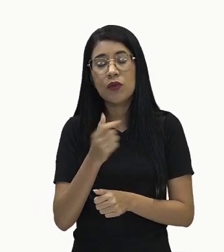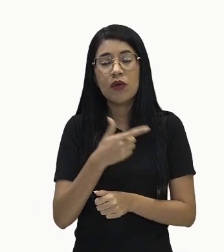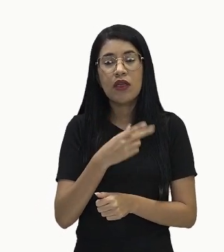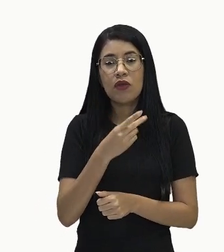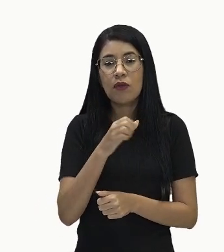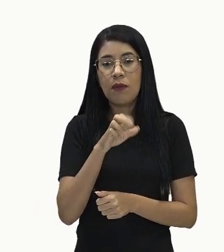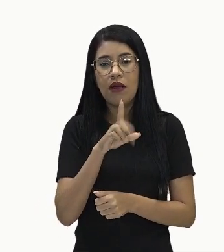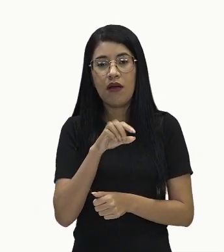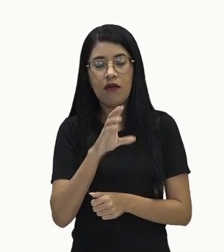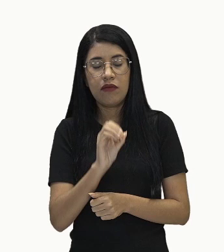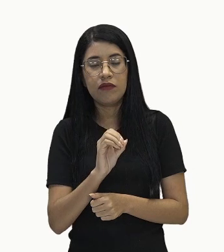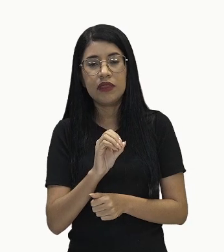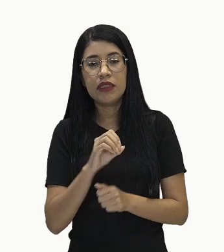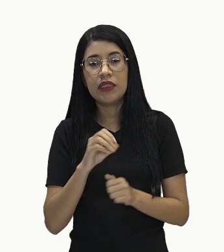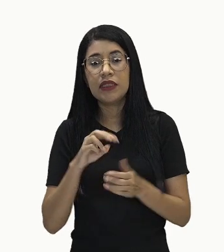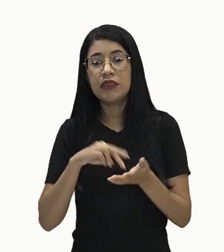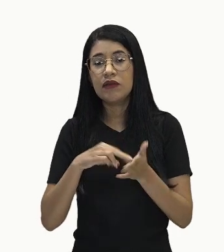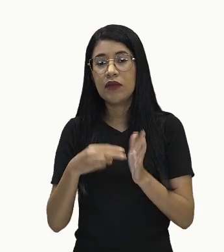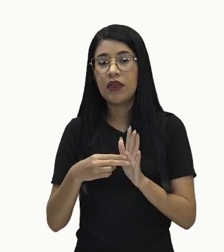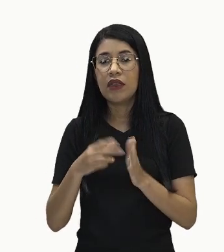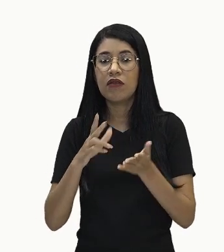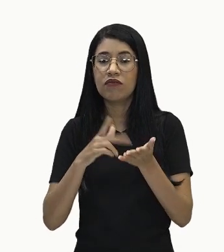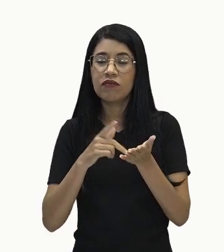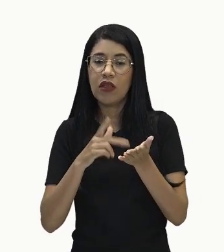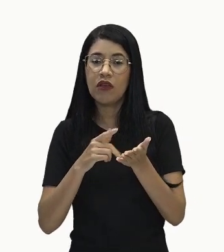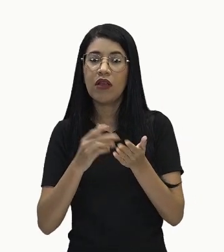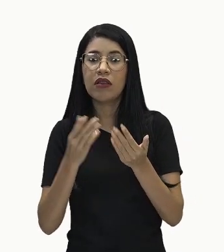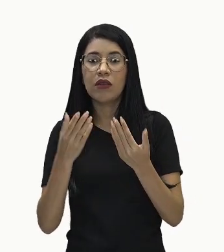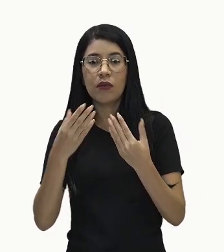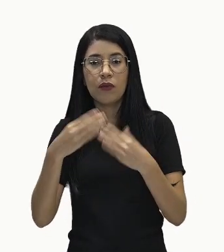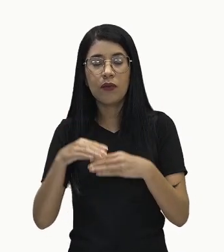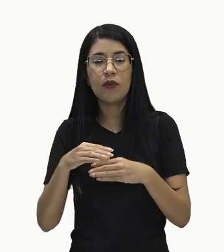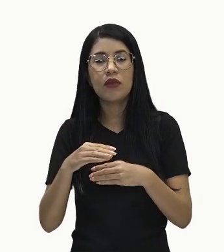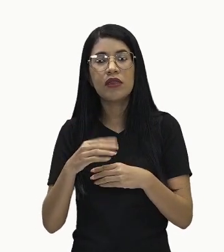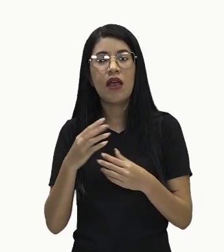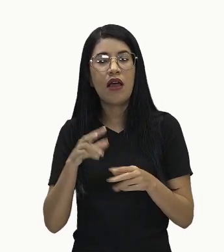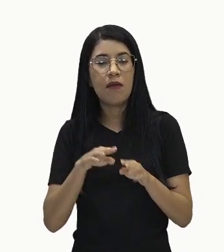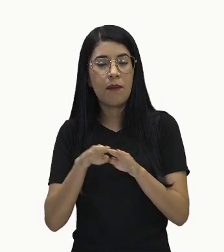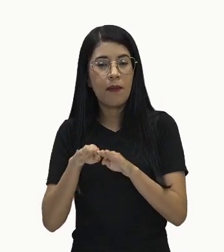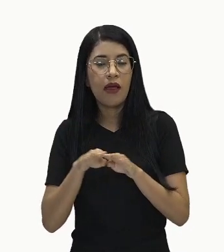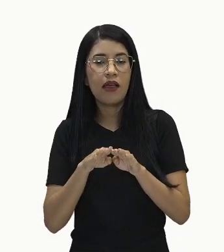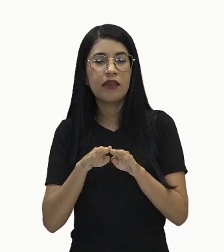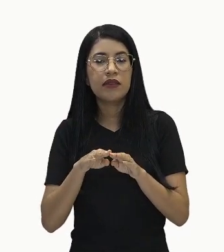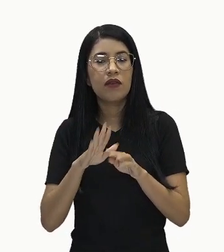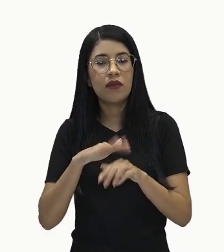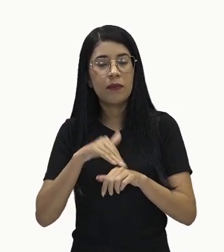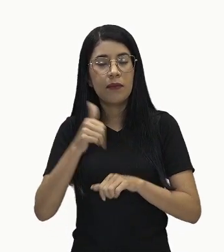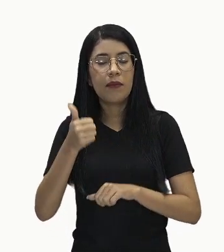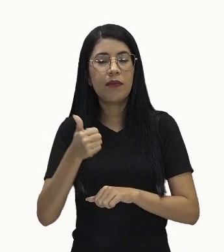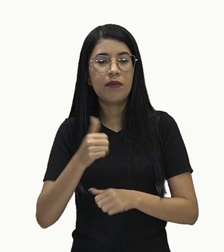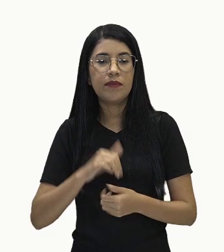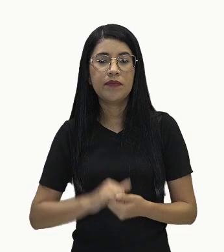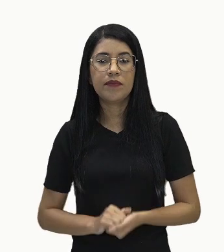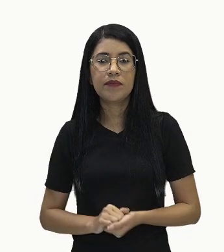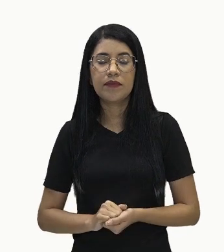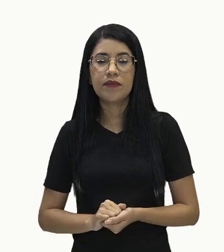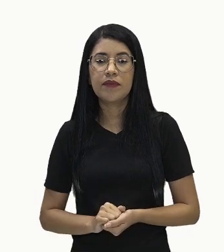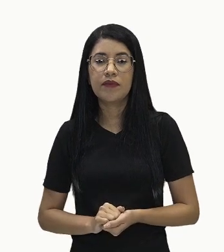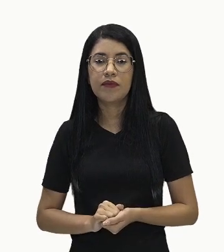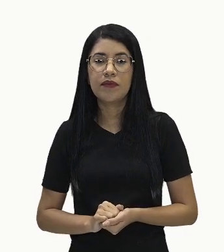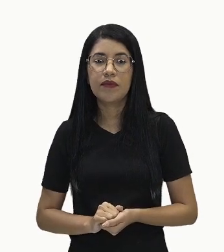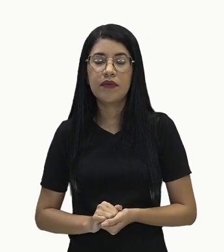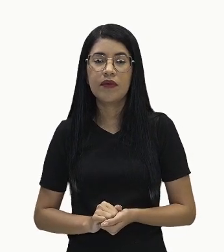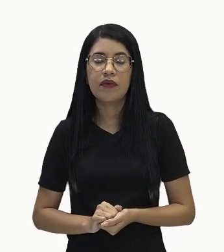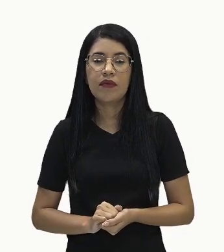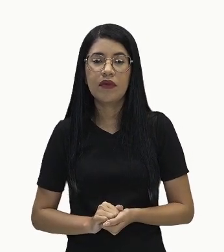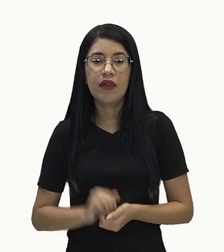as notas das provas estão mais próximas da média do que as notas do Paulo. Assim, as notas obtidas por Marcos no concurso são